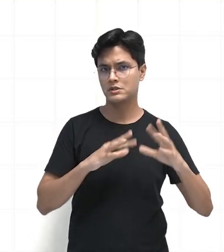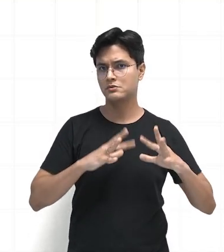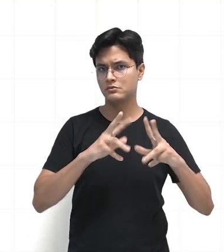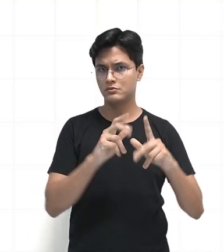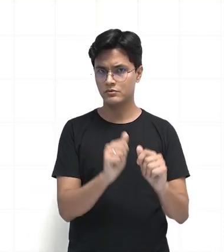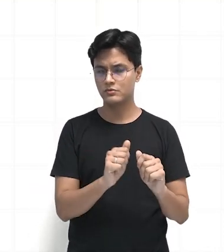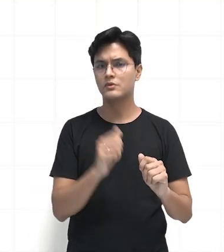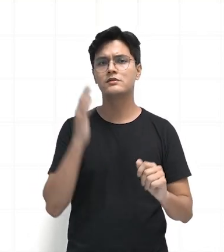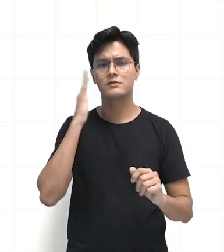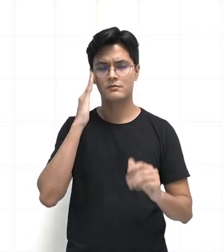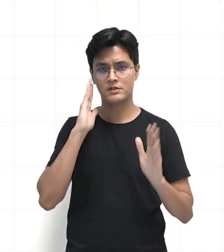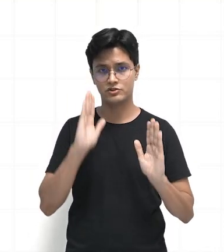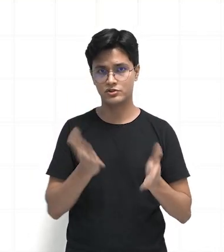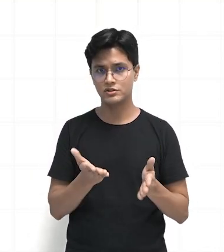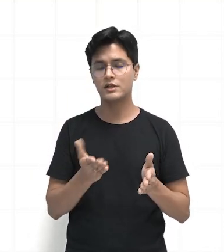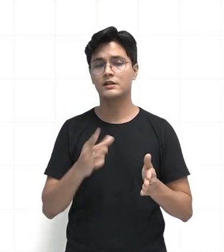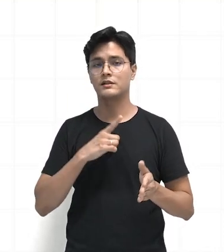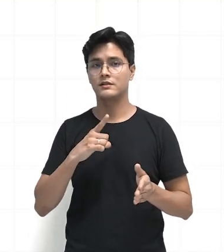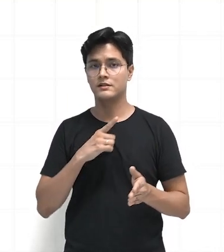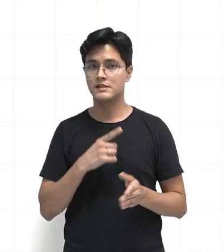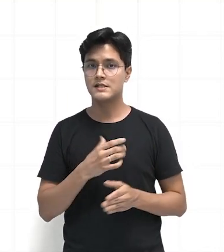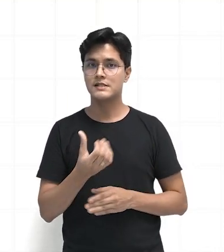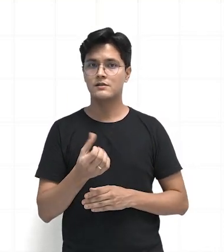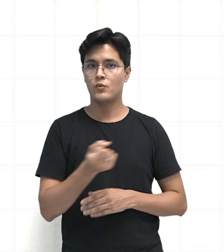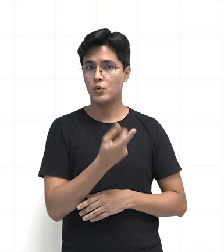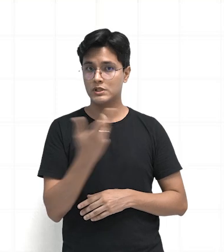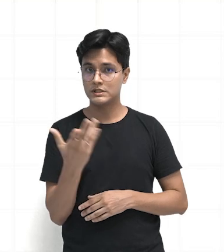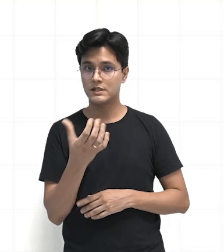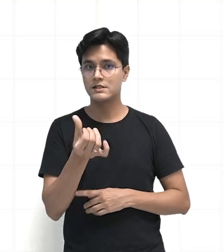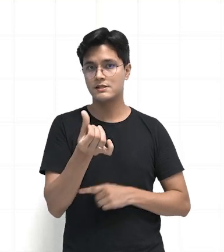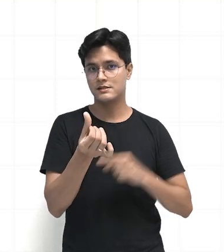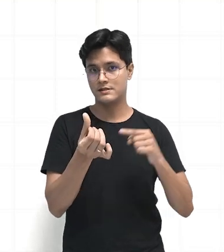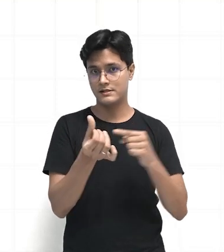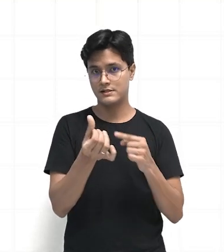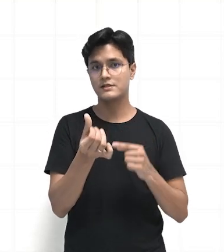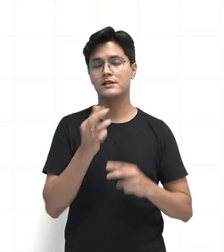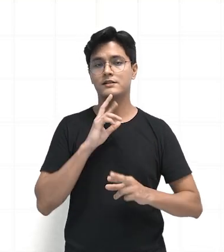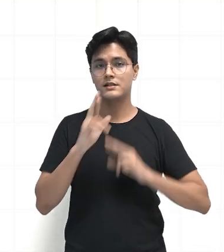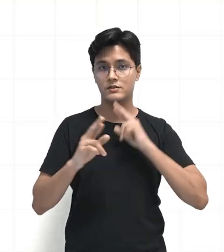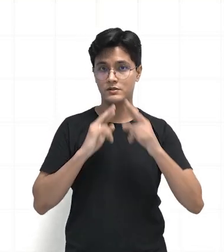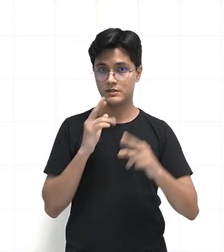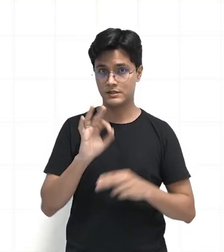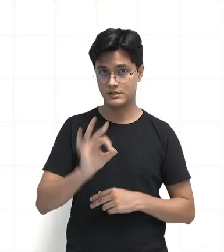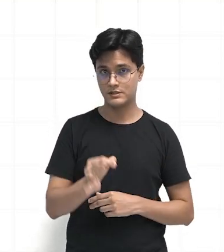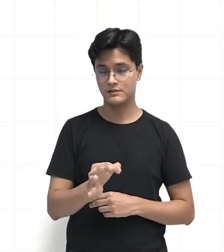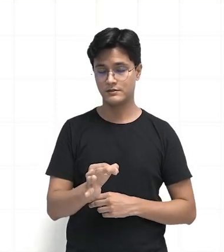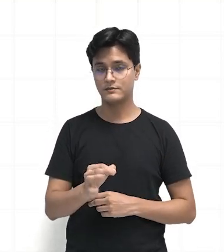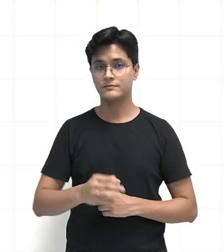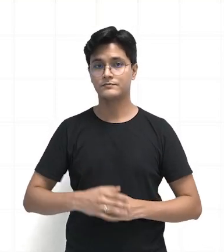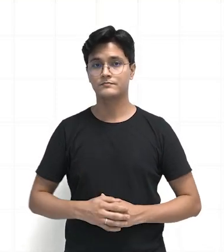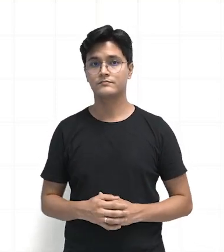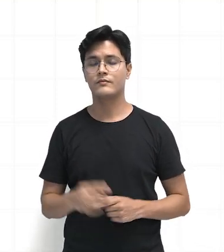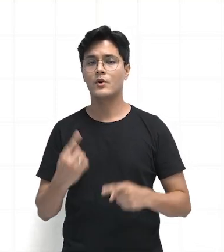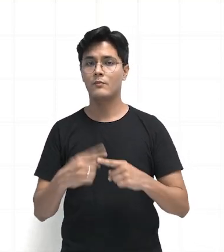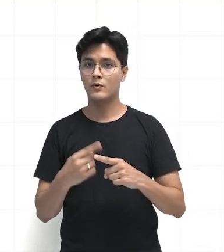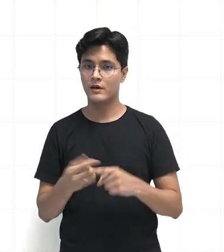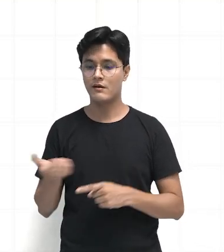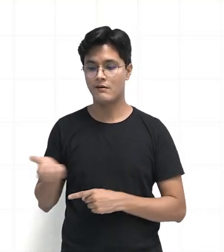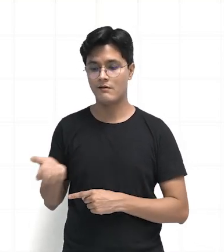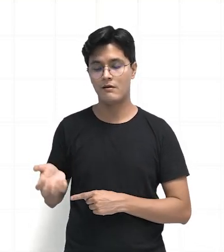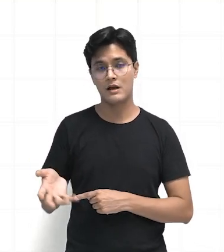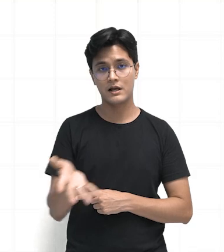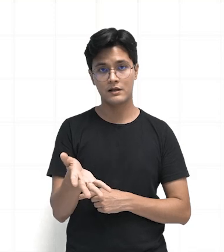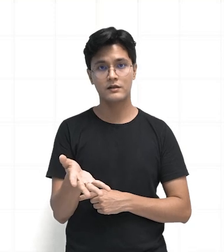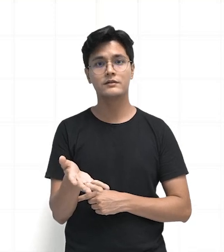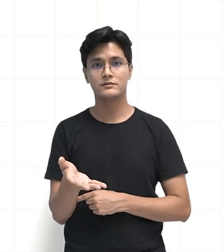elementos. Eu tenho quanto? Eu tenho 6 elementos, tá? Vamos corrigir aqui, ó. Eu tenho 6 elementos. Porque no lançamento de um dado,